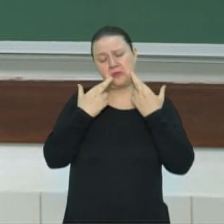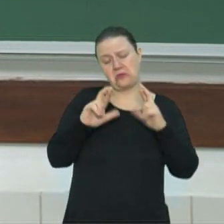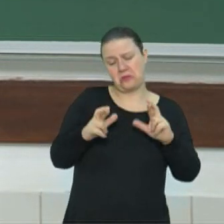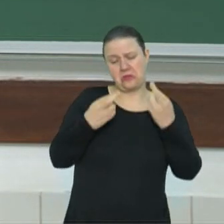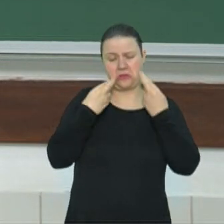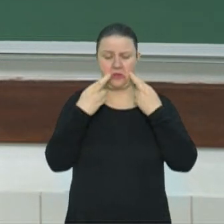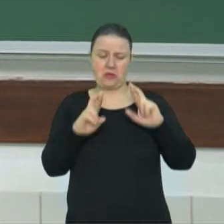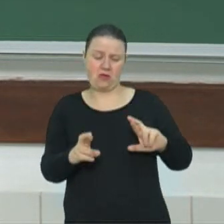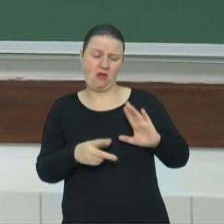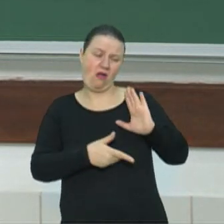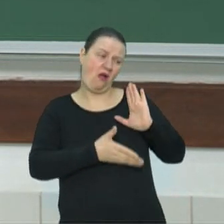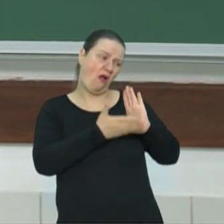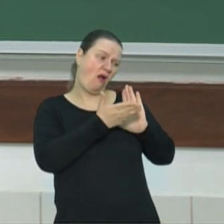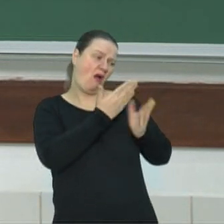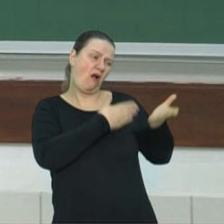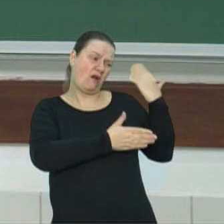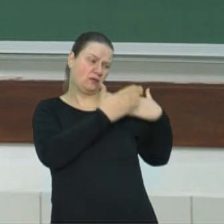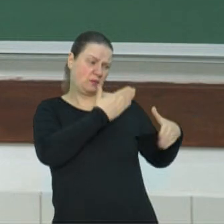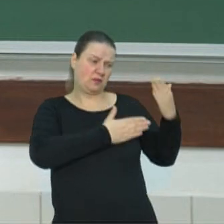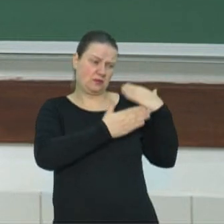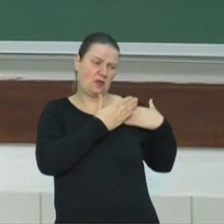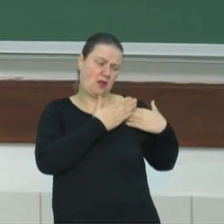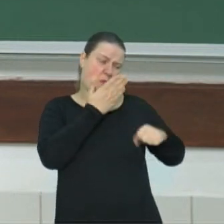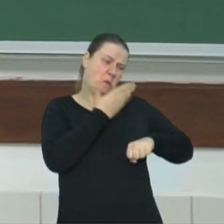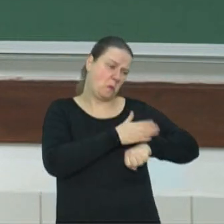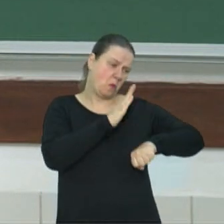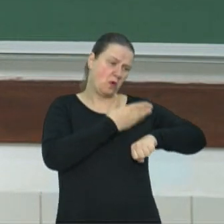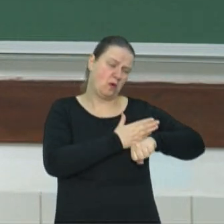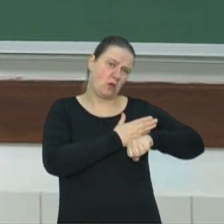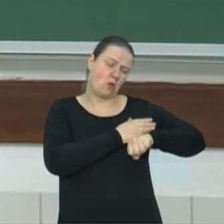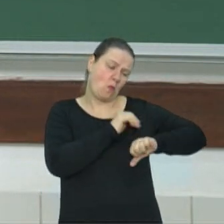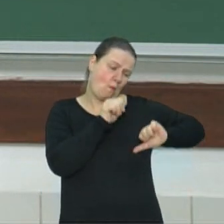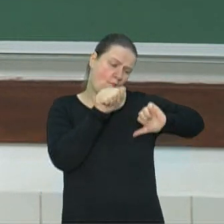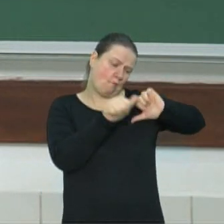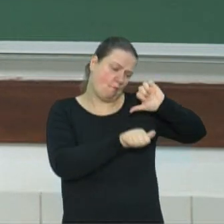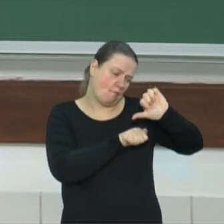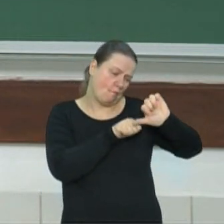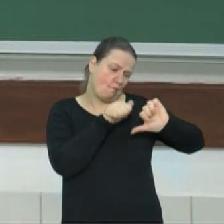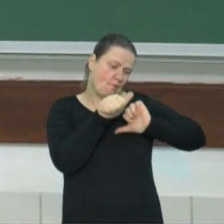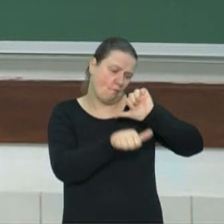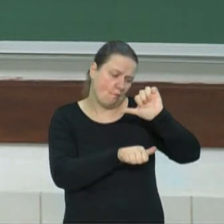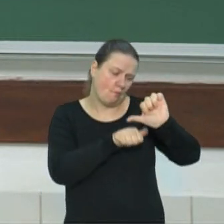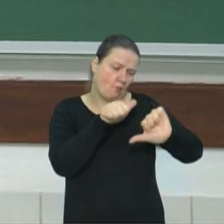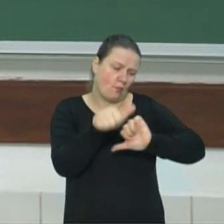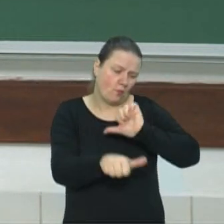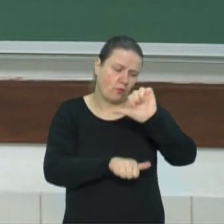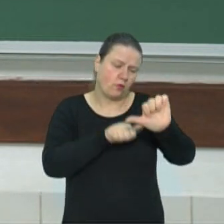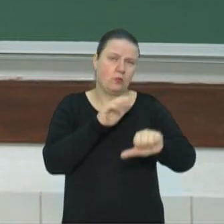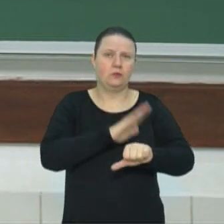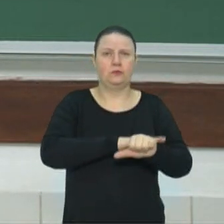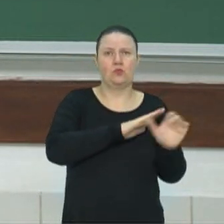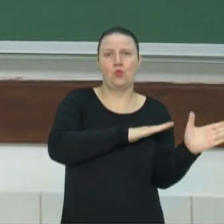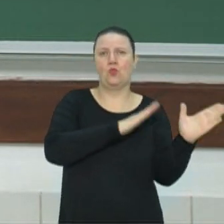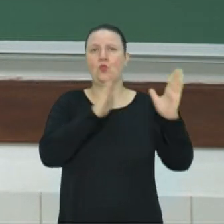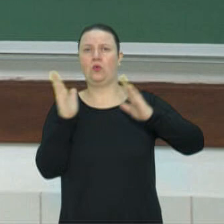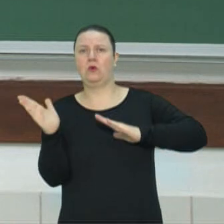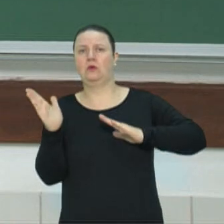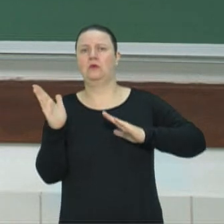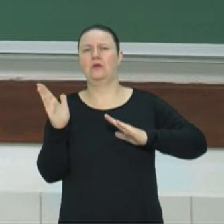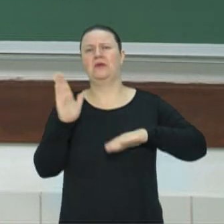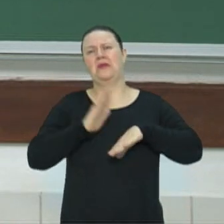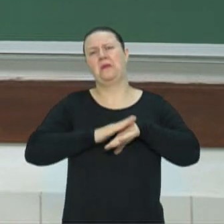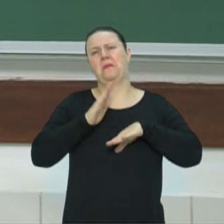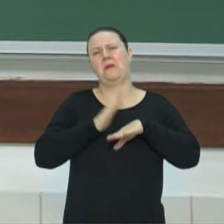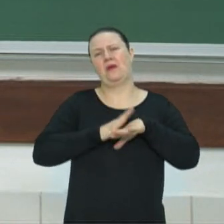Porque antigamente várias coisas que se faziam foram mudando com o decorrer do tempo. Porém, o que mais doele, o que